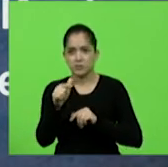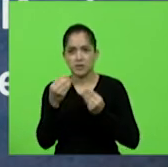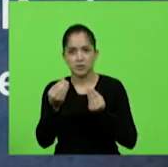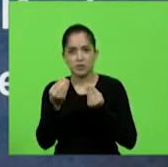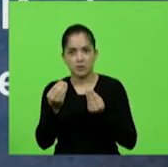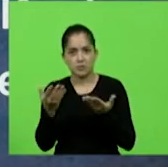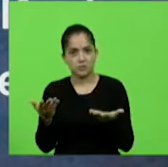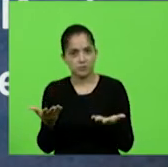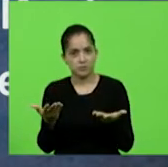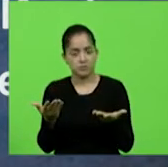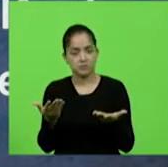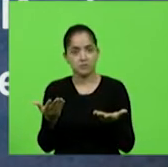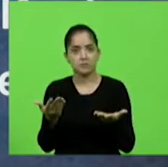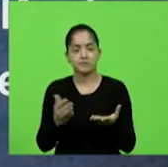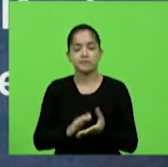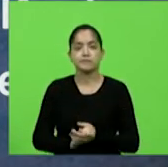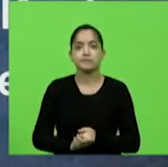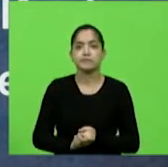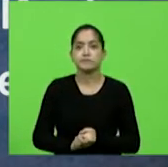dentro das ambulâncias.